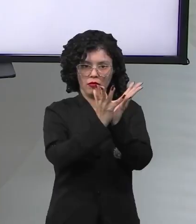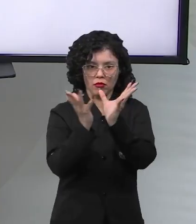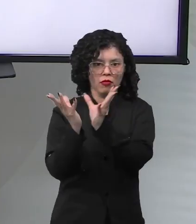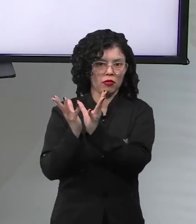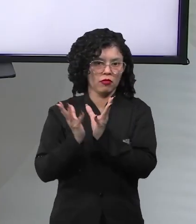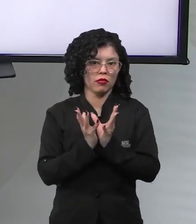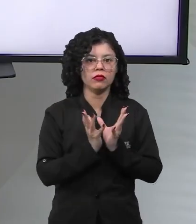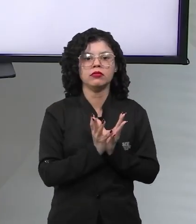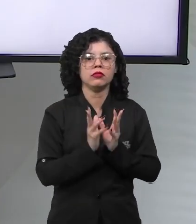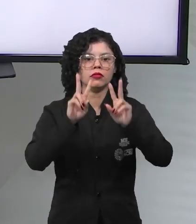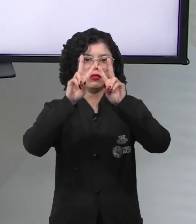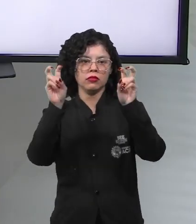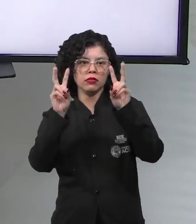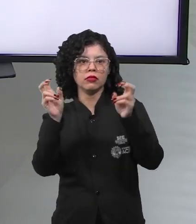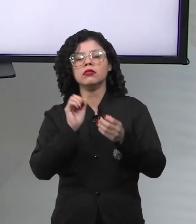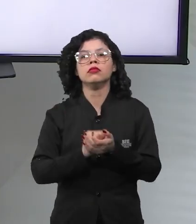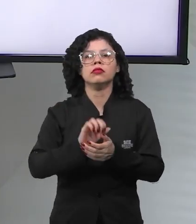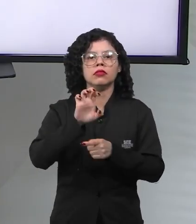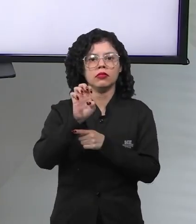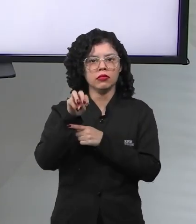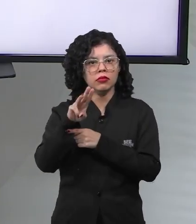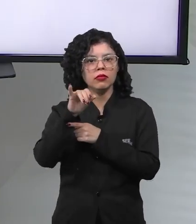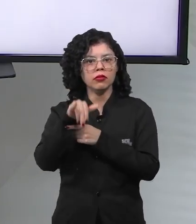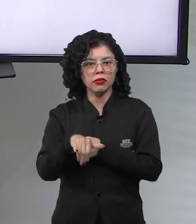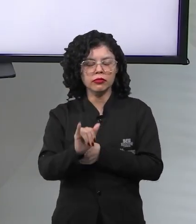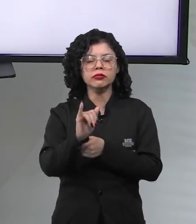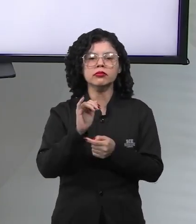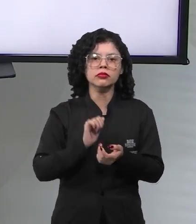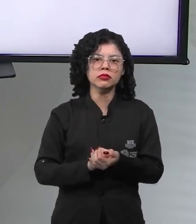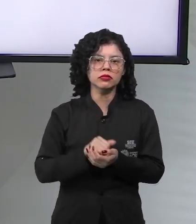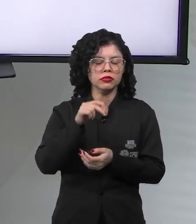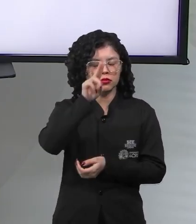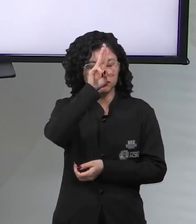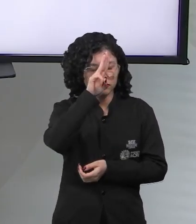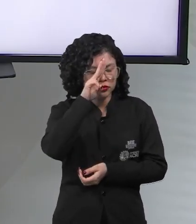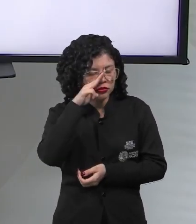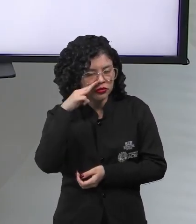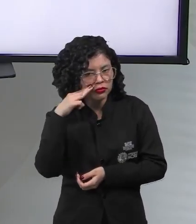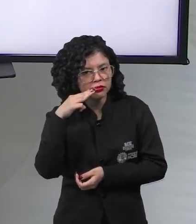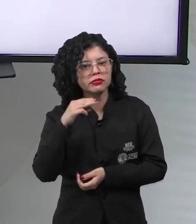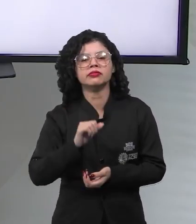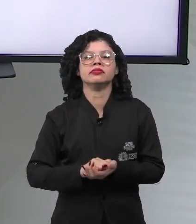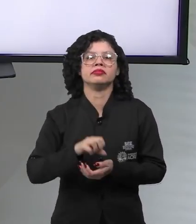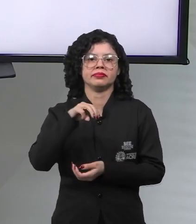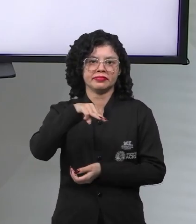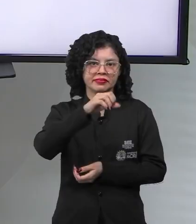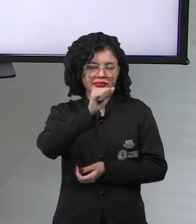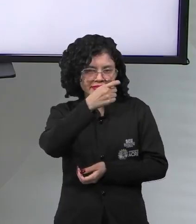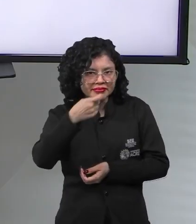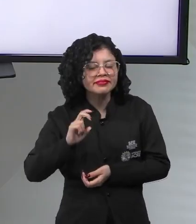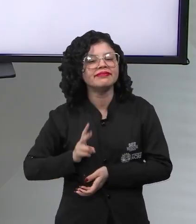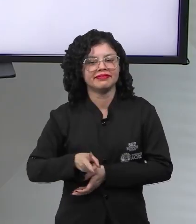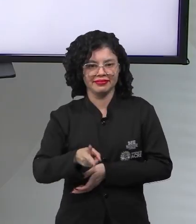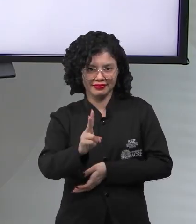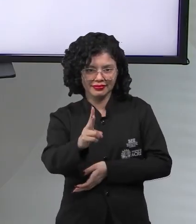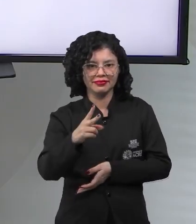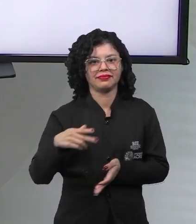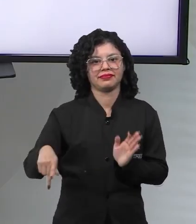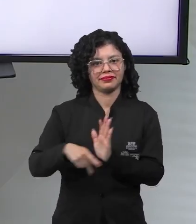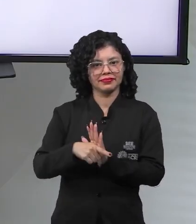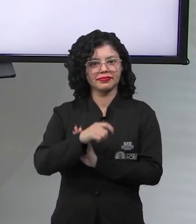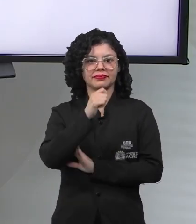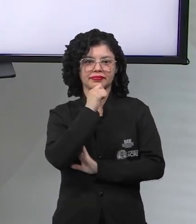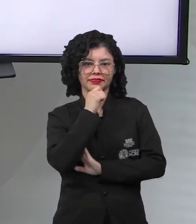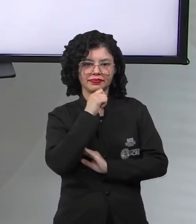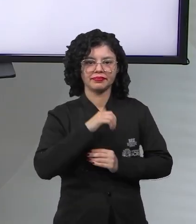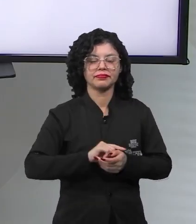como a teoria de Émile Durkheim, Karl Marx, Max Weber e assim